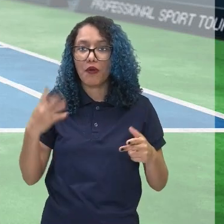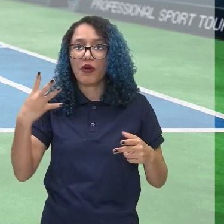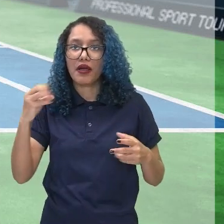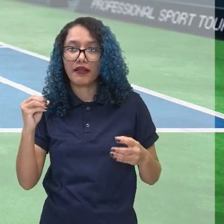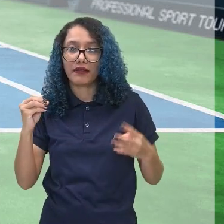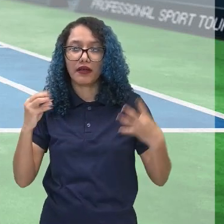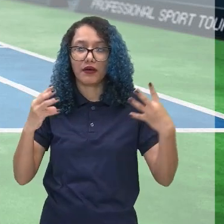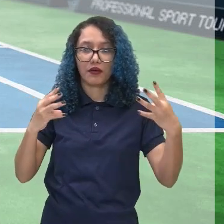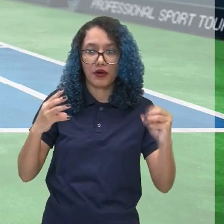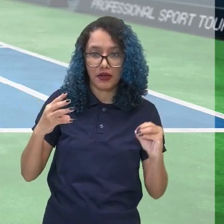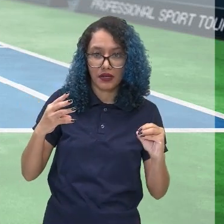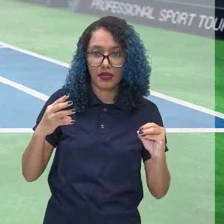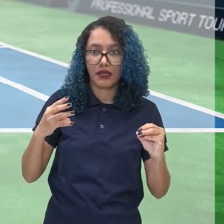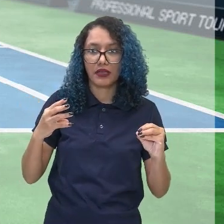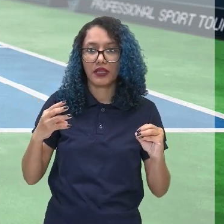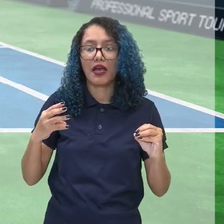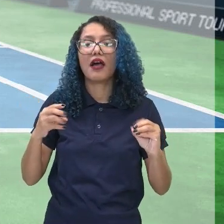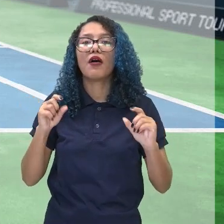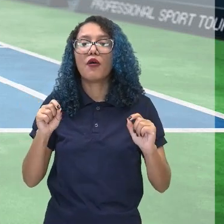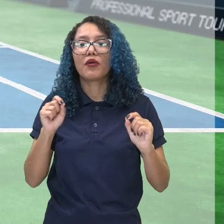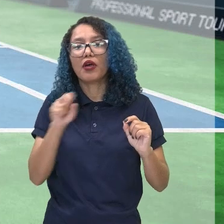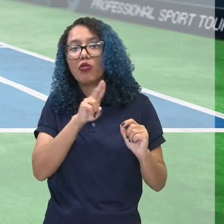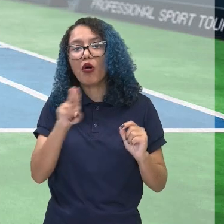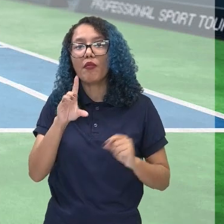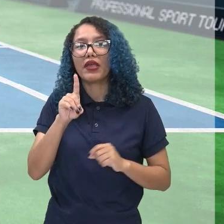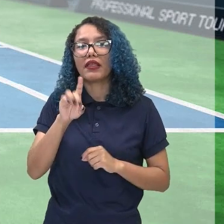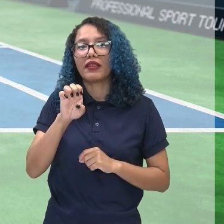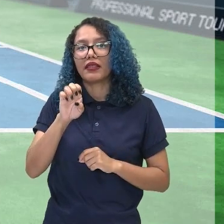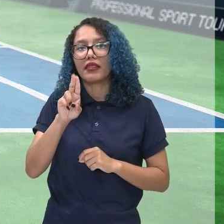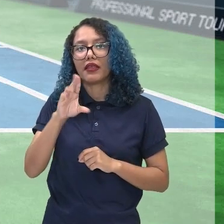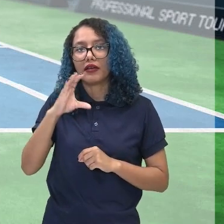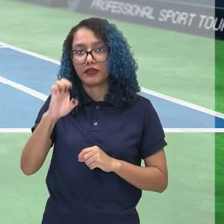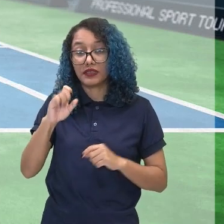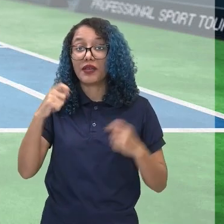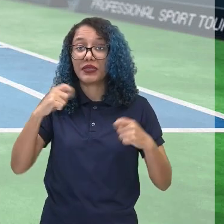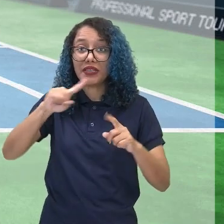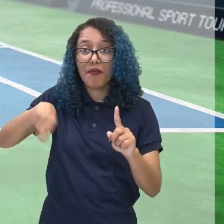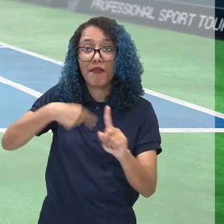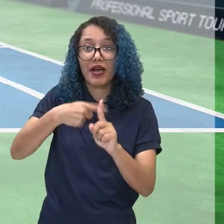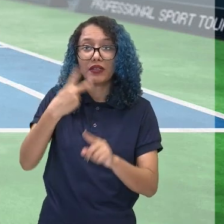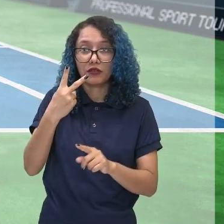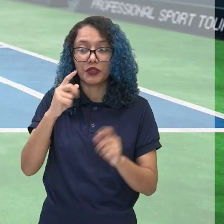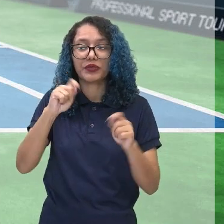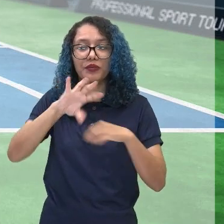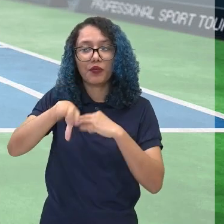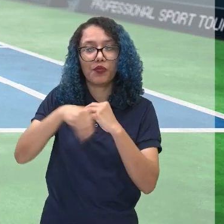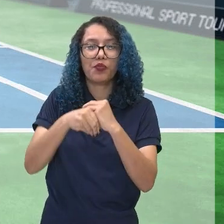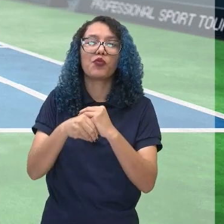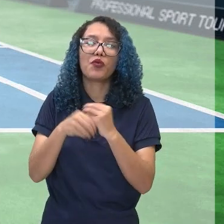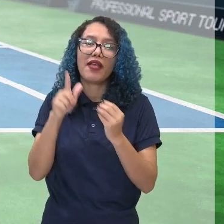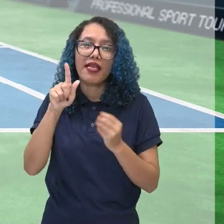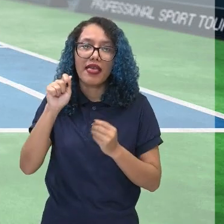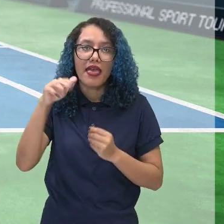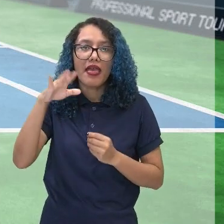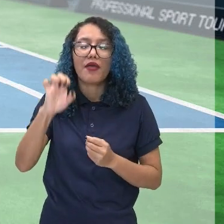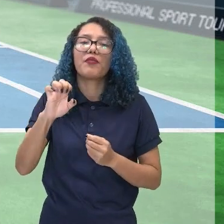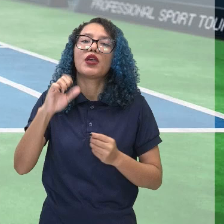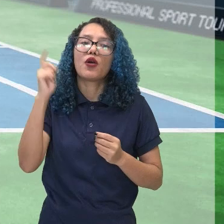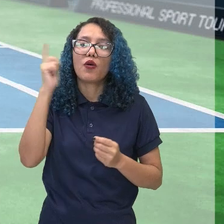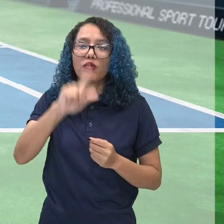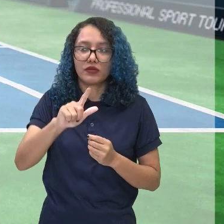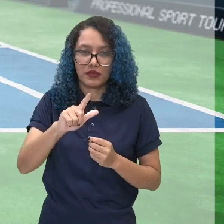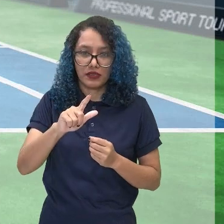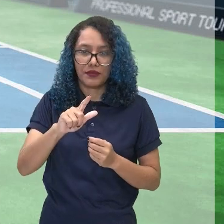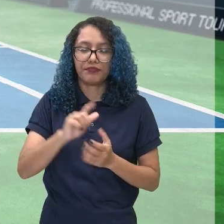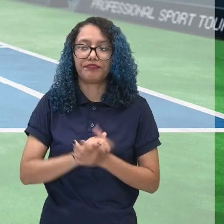gente tem o placar que a gente chama de deuce, e ele precisa abrir esses 2 pontos de vantagem para poder chegar aí ao game. A partir do deuce,